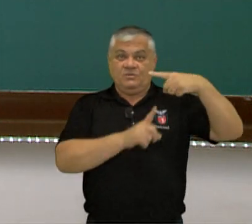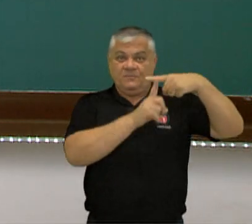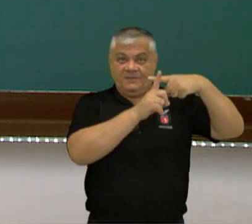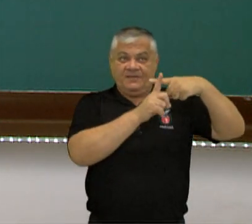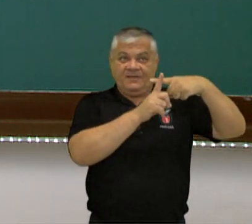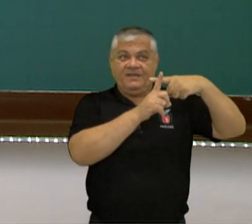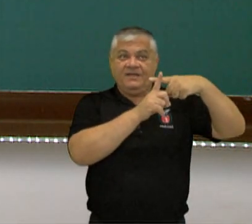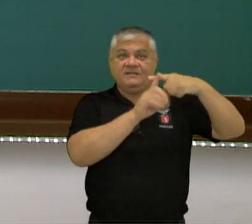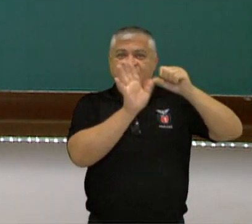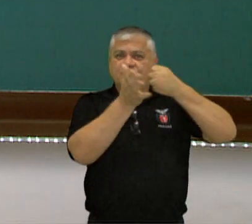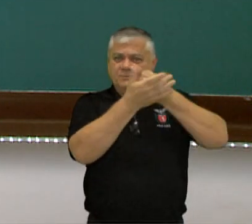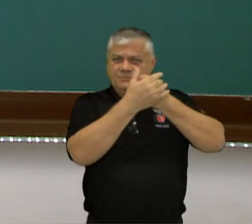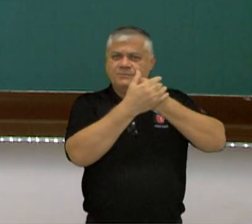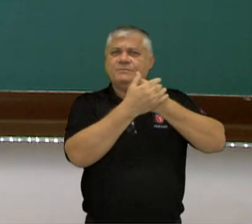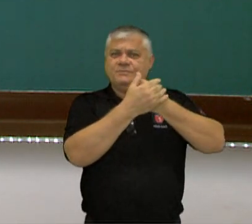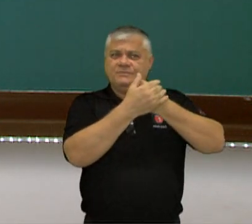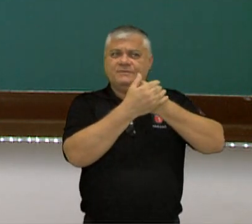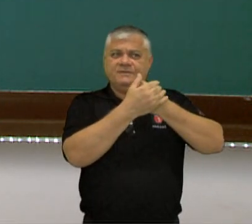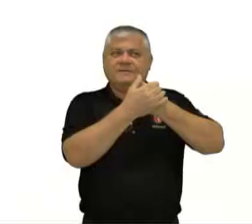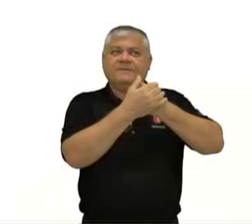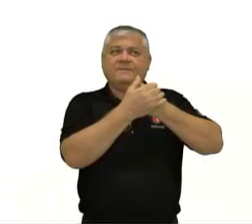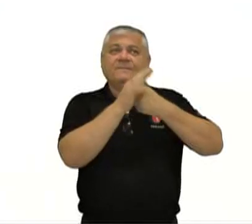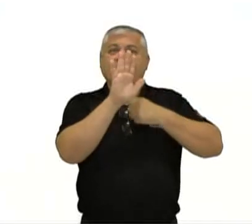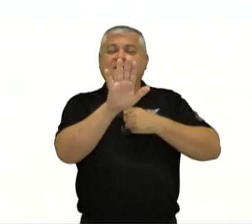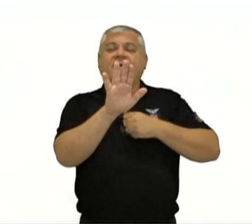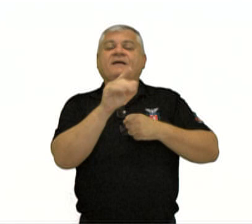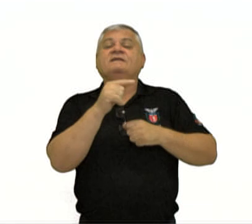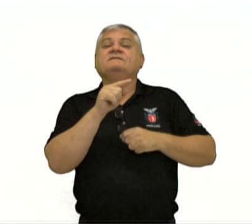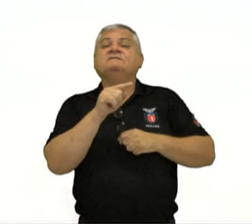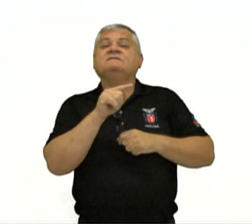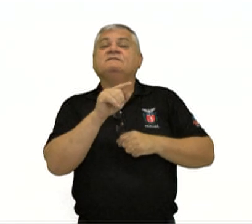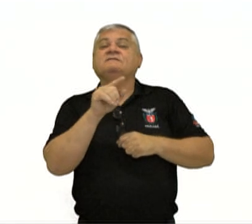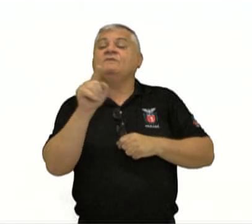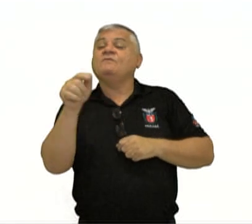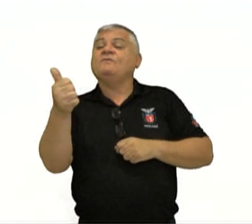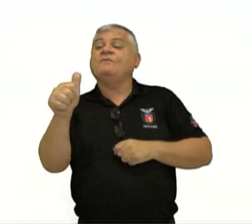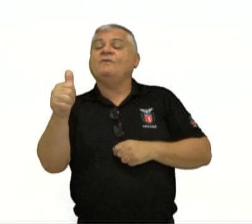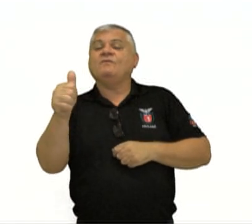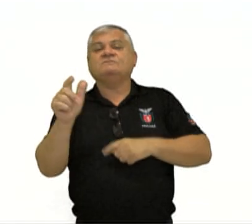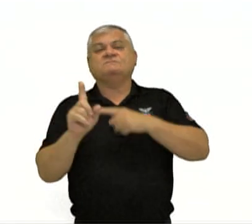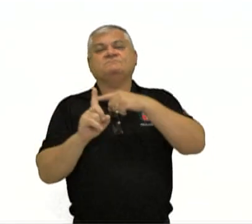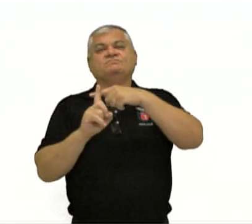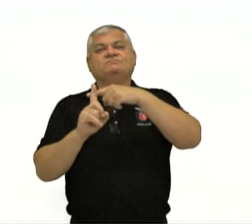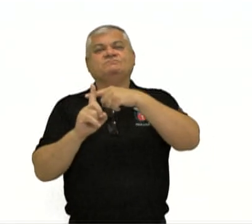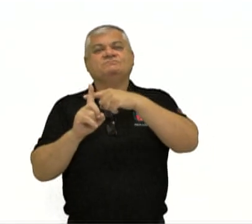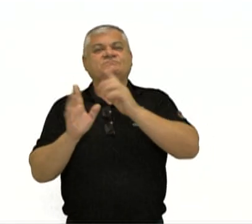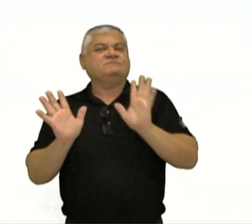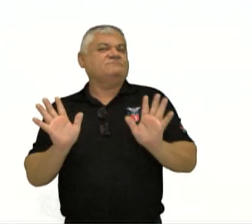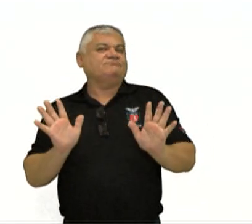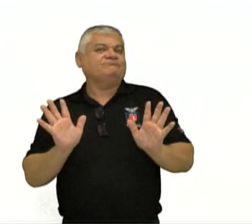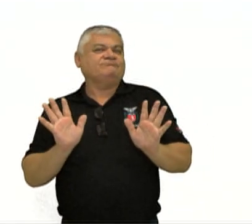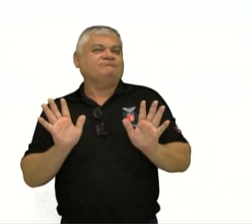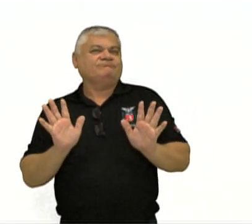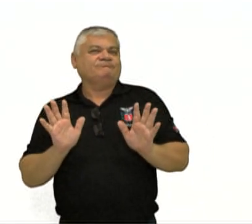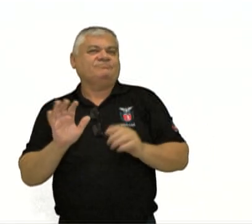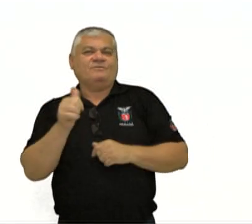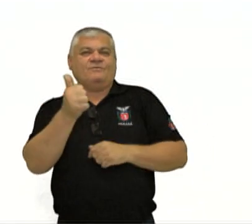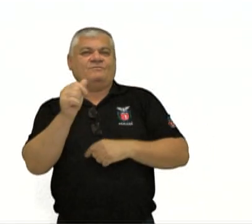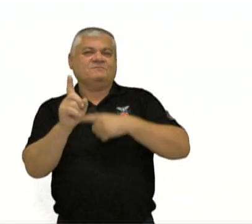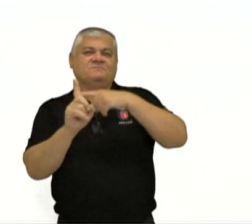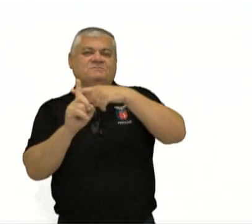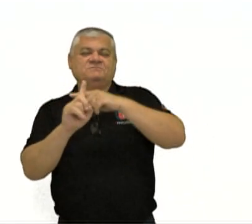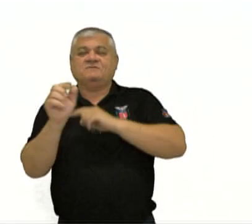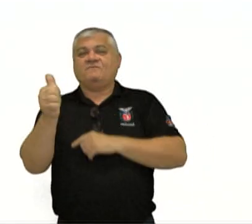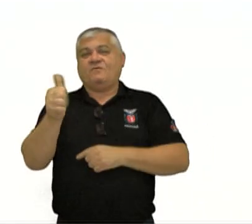mais, está escondido aqui na frente. Ele existe, só não está aparecendo. Então, ficaria mais 11. Colocar mais 11 ou só o número